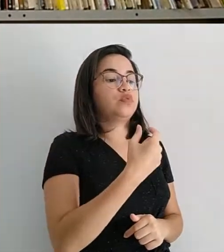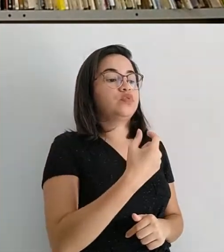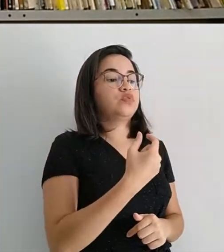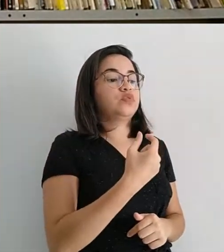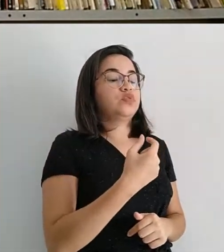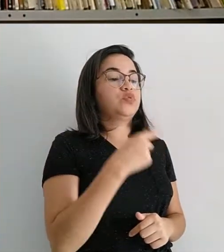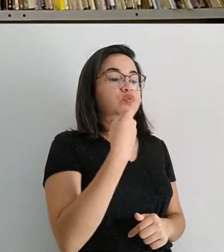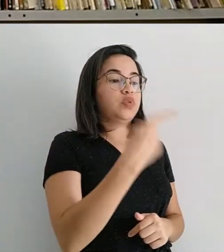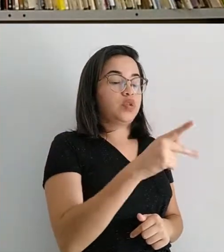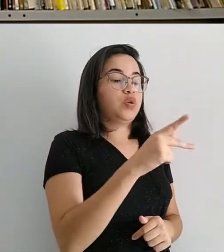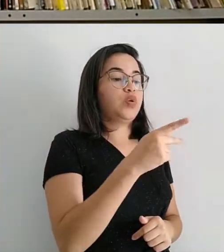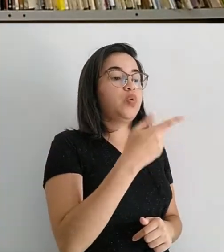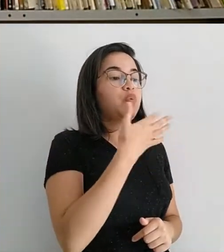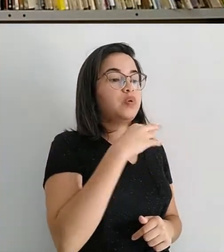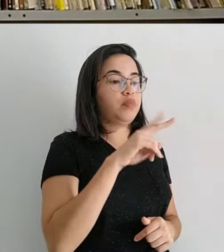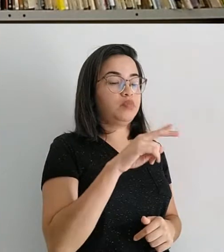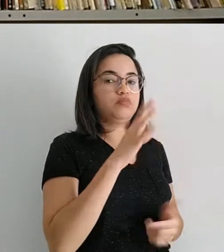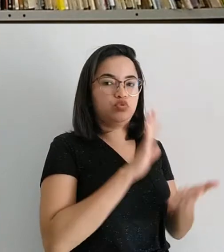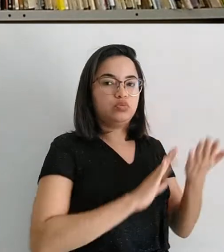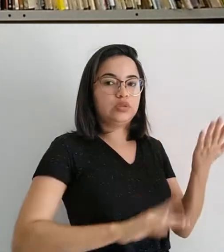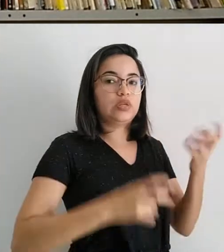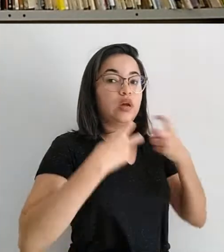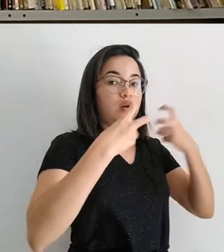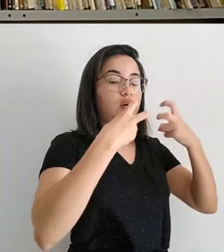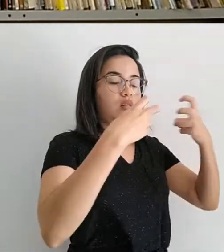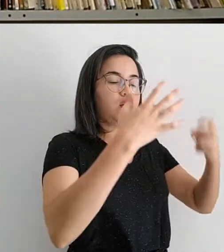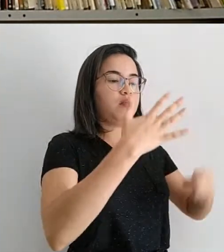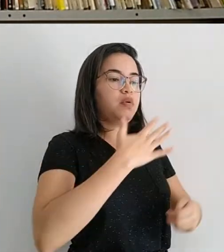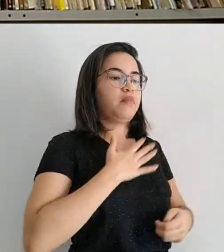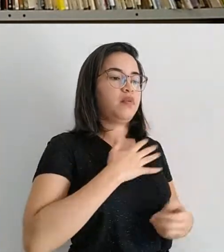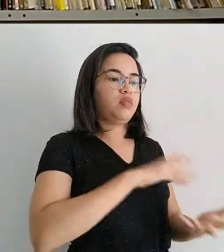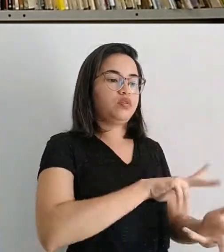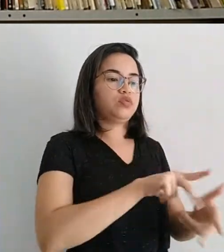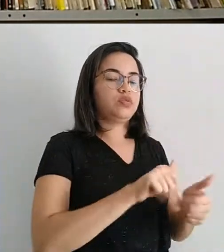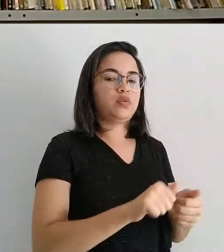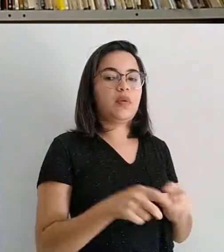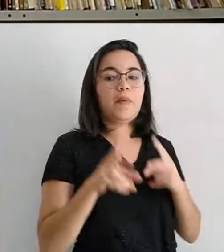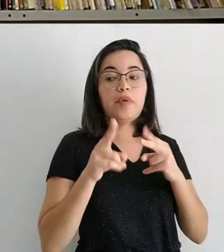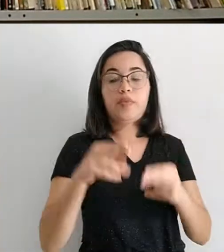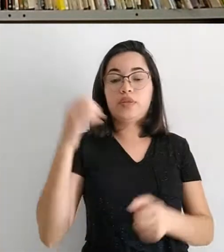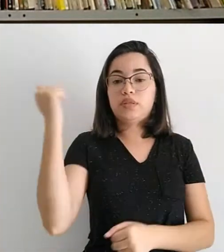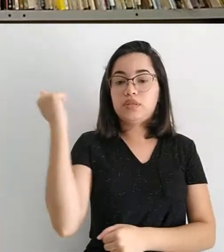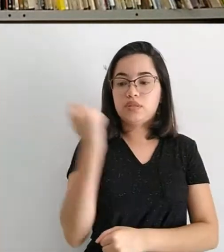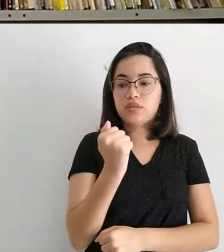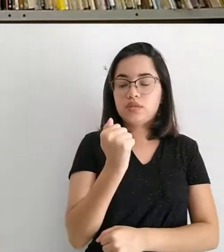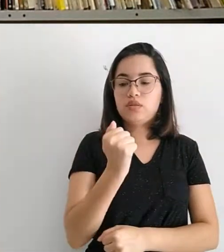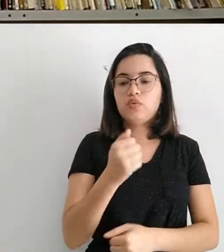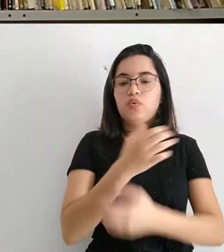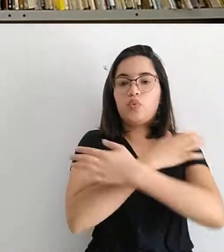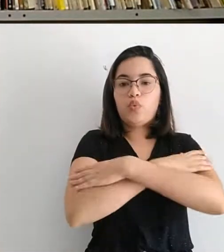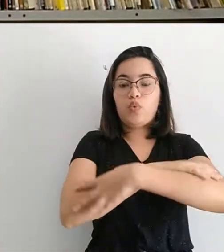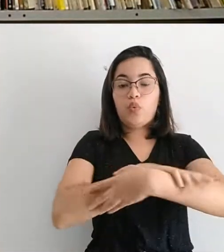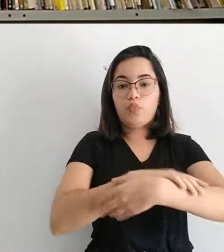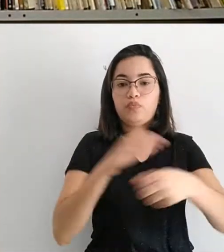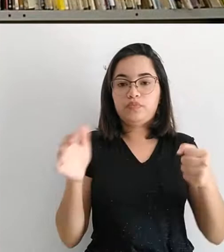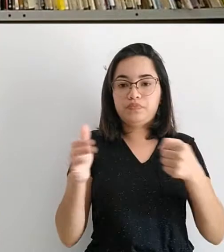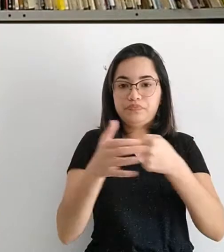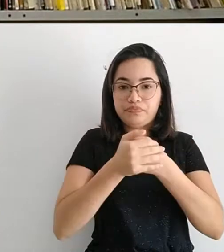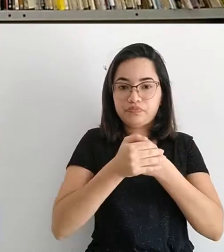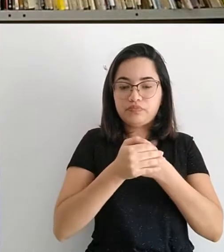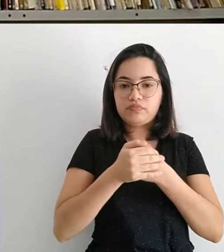teu irmão clama a mim desde a terra. Mesmo aquele assassinato em que o corpo